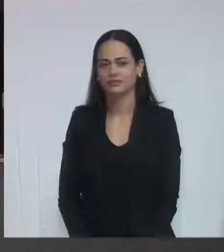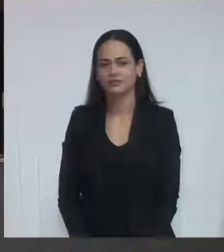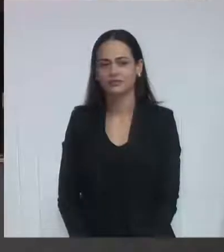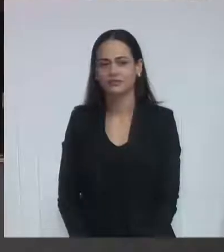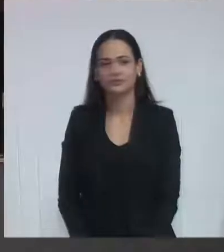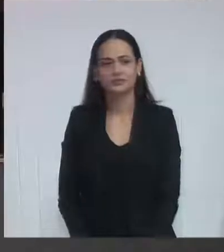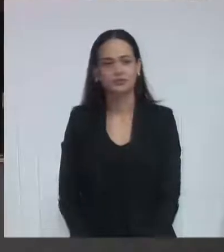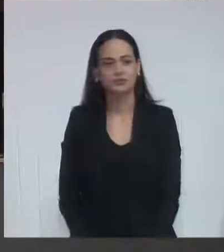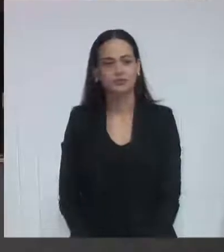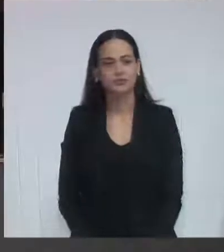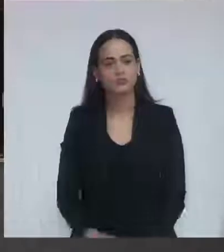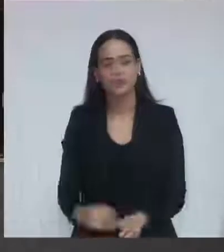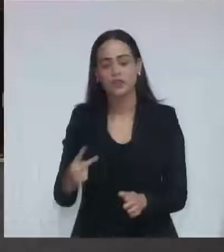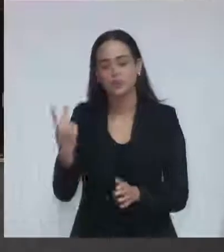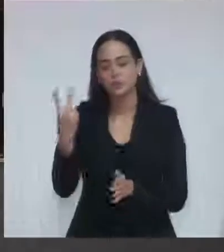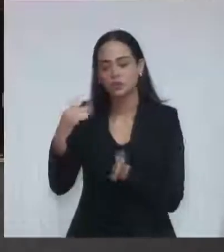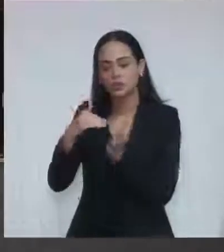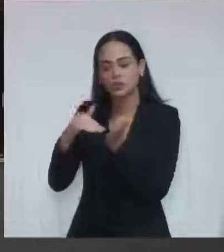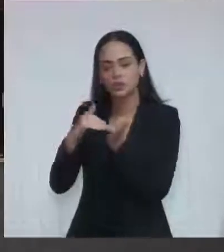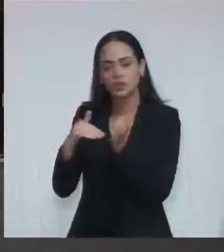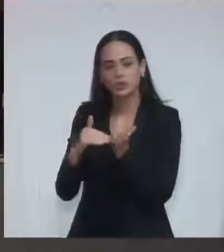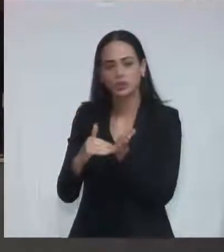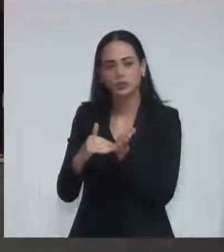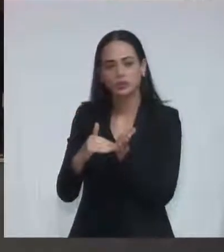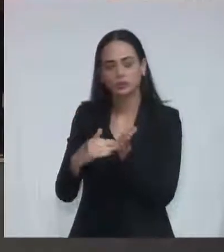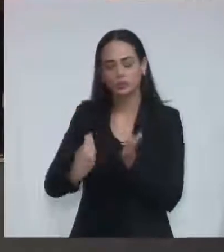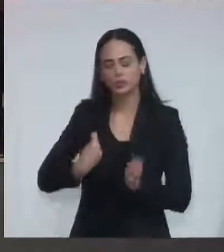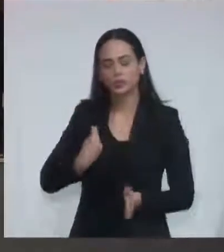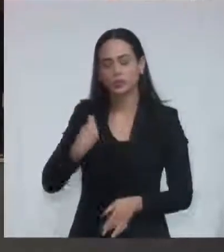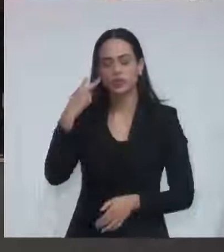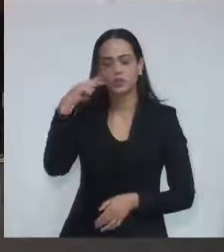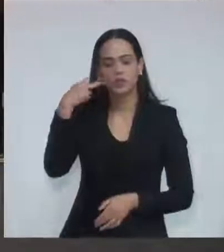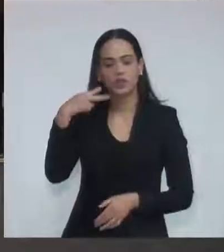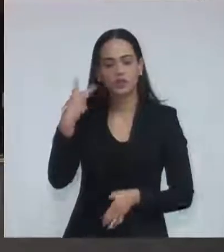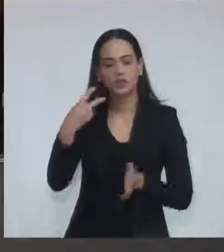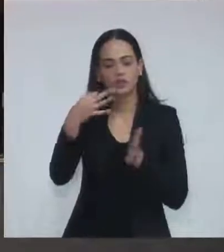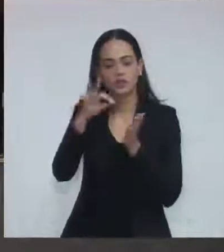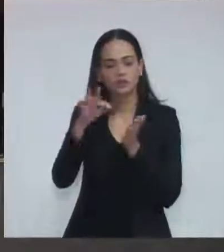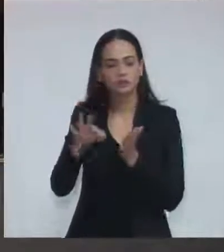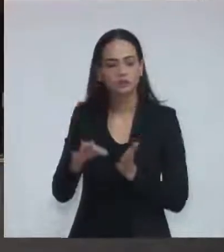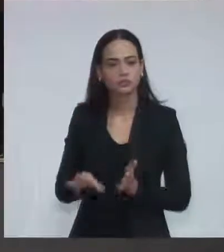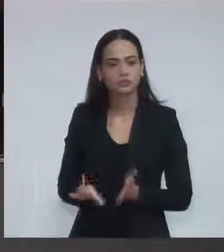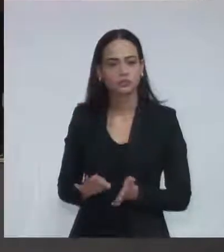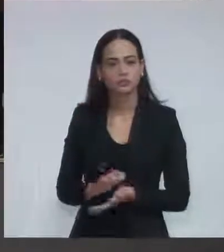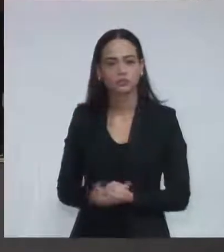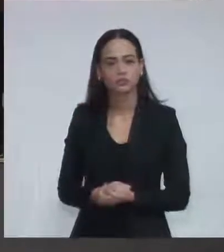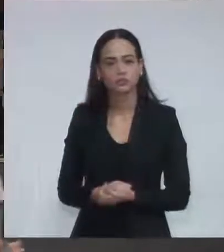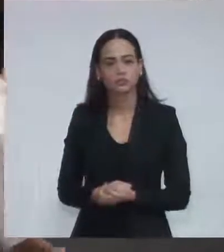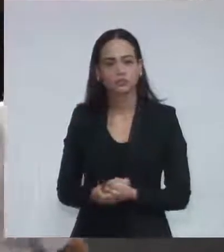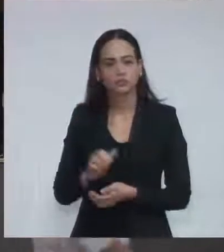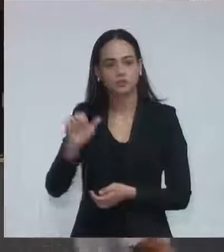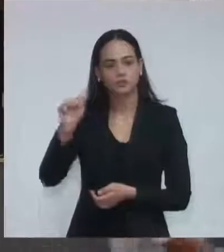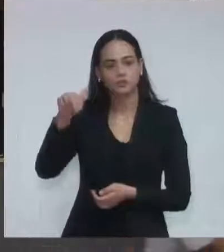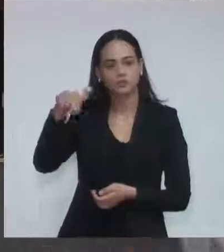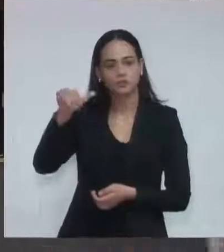Solicito ao segundo secretário que proceda à verificação de presença de vereadores e vereadoras. Vereadora Ana